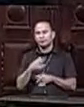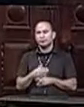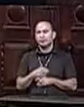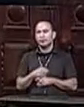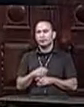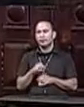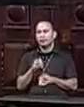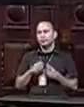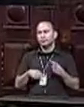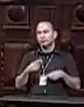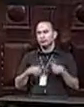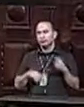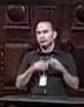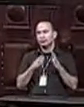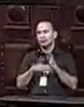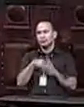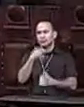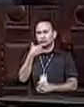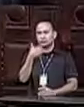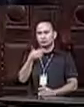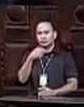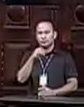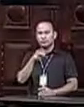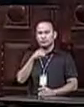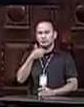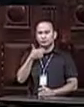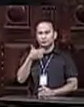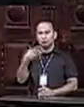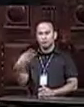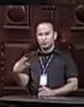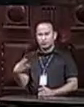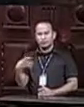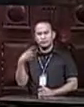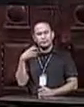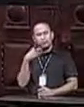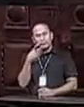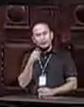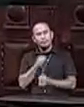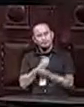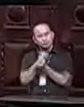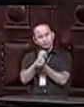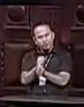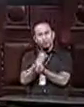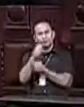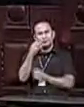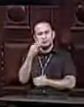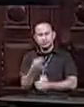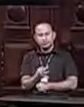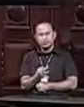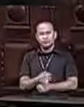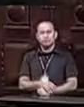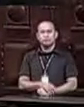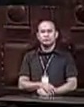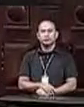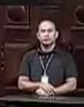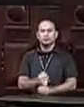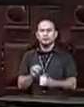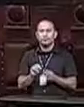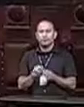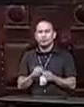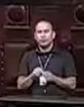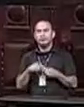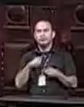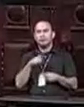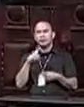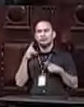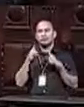2024, e quero dizer que é possível, que de maneira bem focada, bem fundamentada, é um setor que vem discutindo com